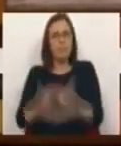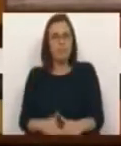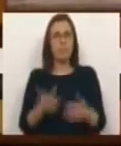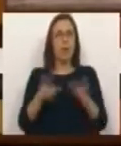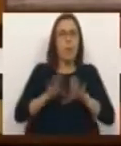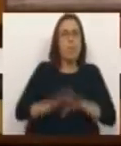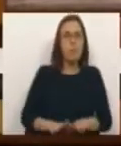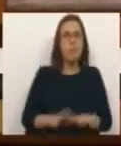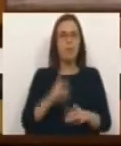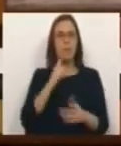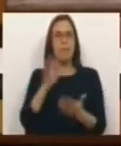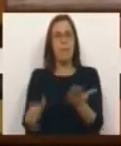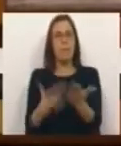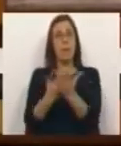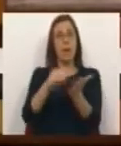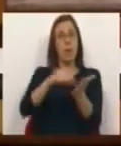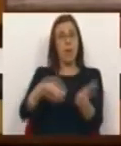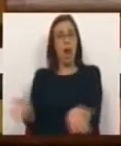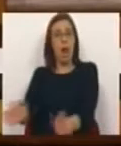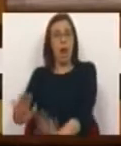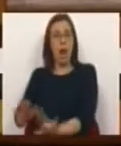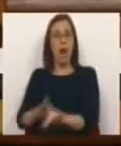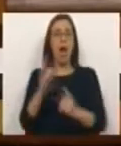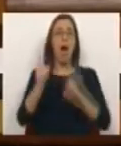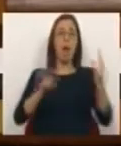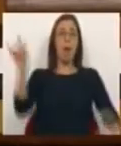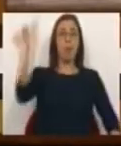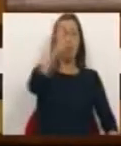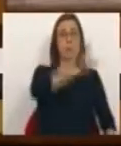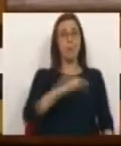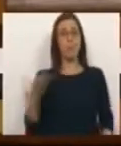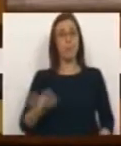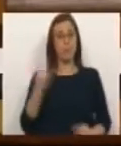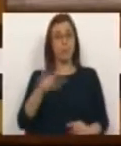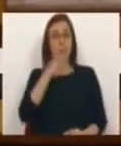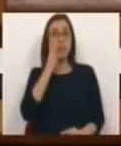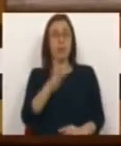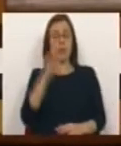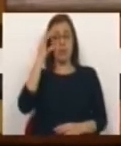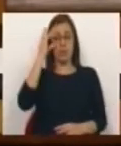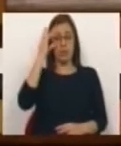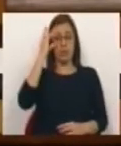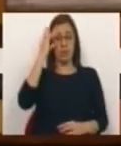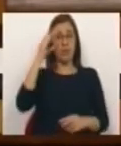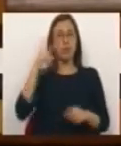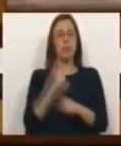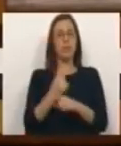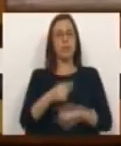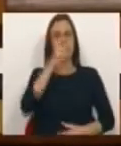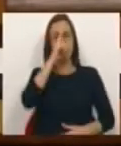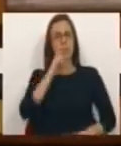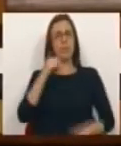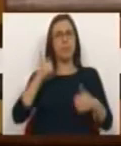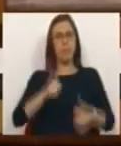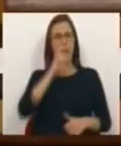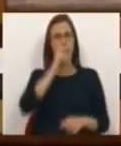ou travar o recurso a contratos, conforme algumas instituições têm referido, e isso também é bem